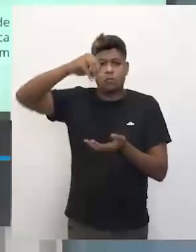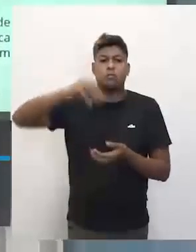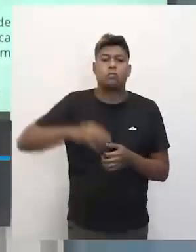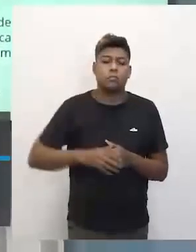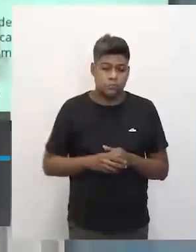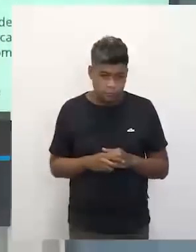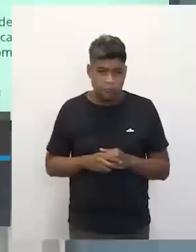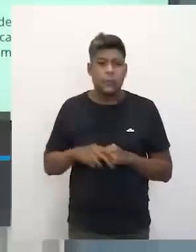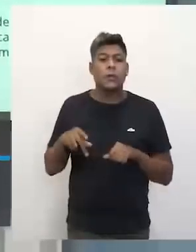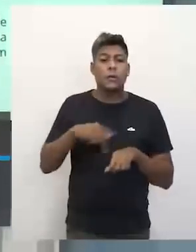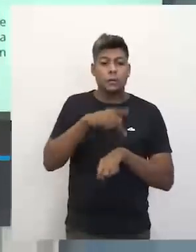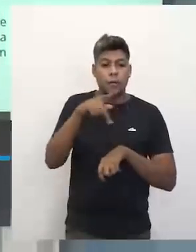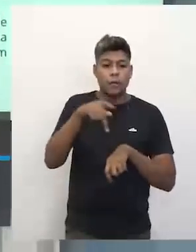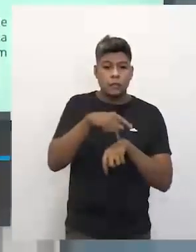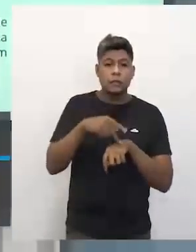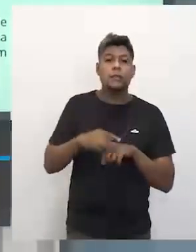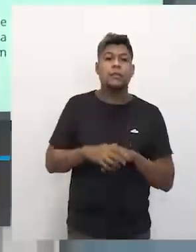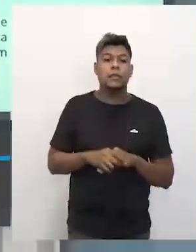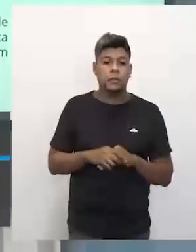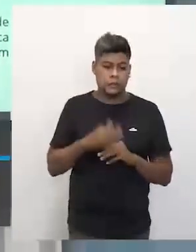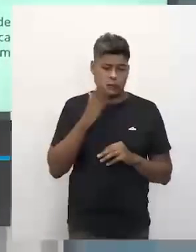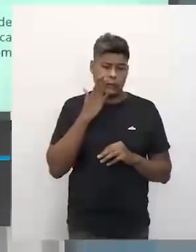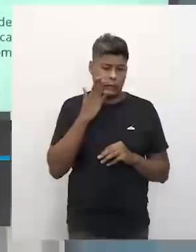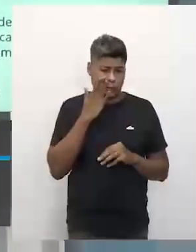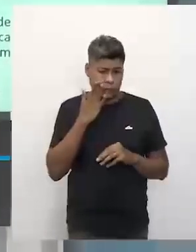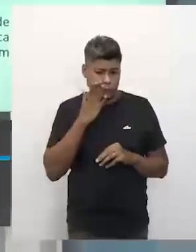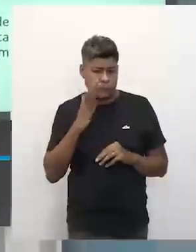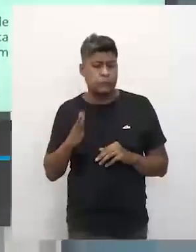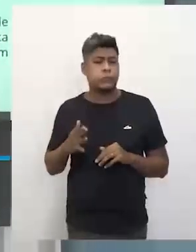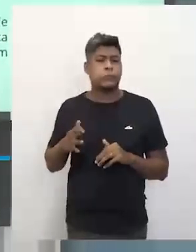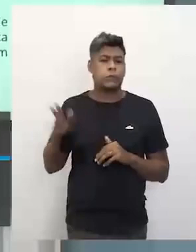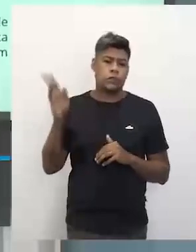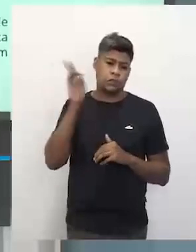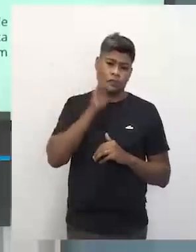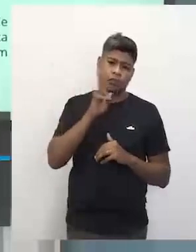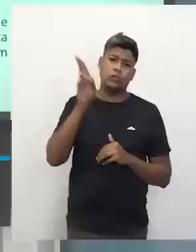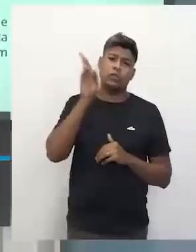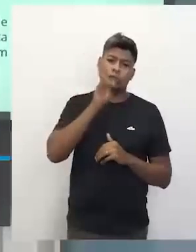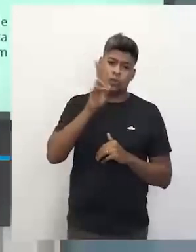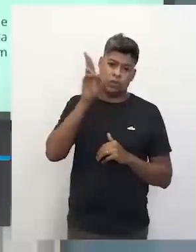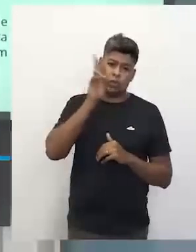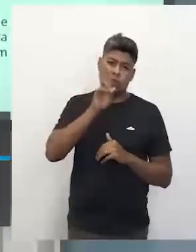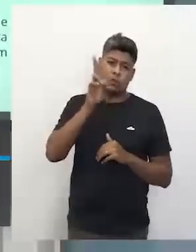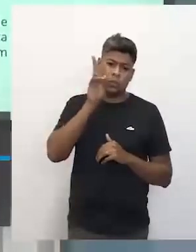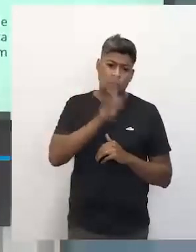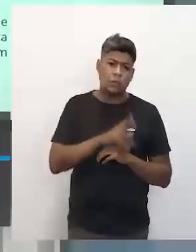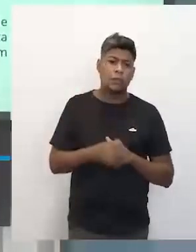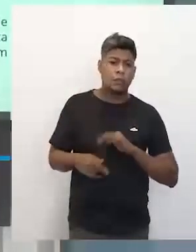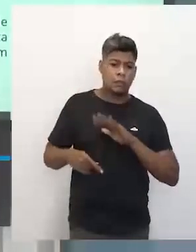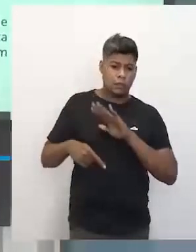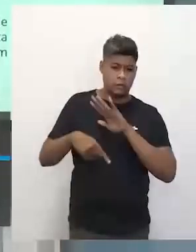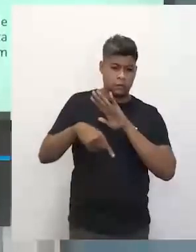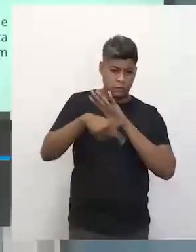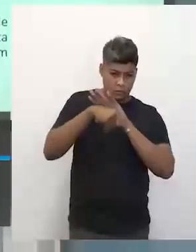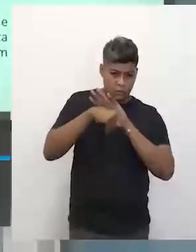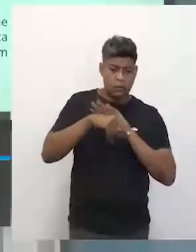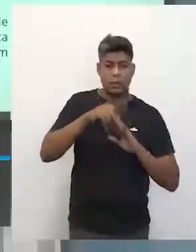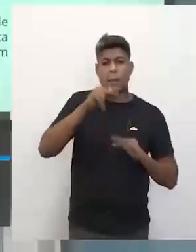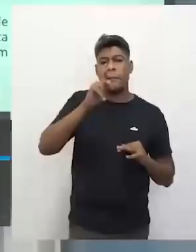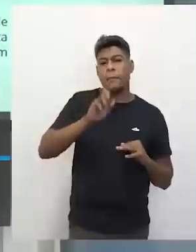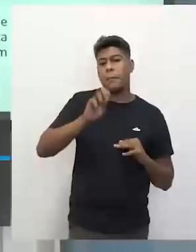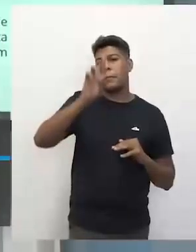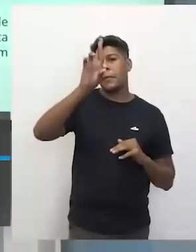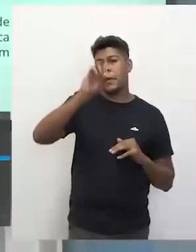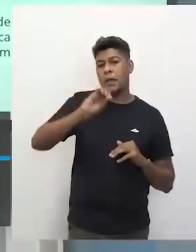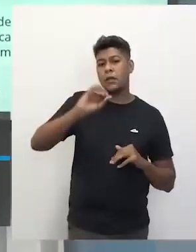na praça, que é todo de bronze, aquilo também tem uma relevância histórica absurda, né? A própria obra do Pedro Américo,